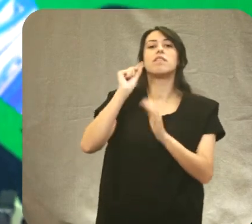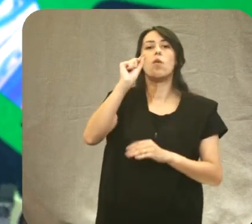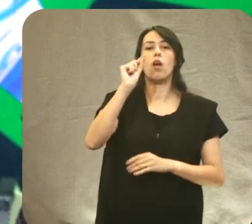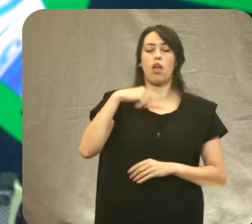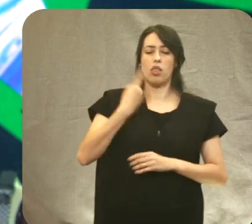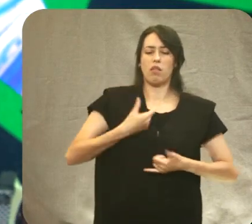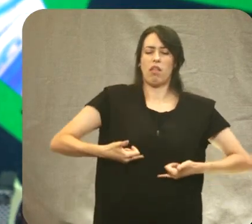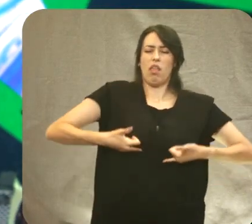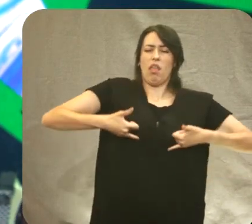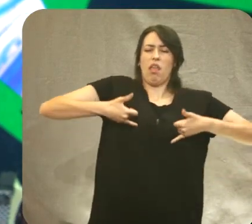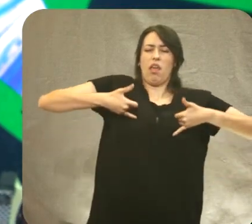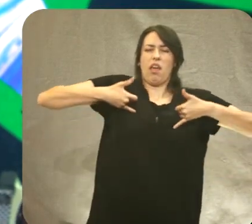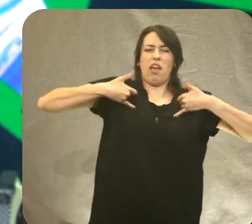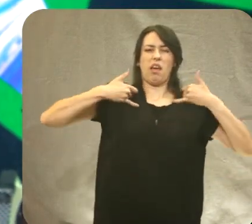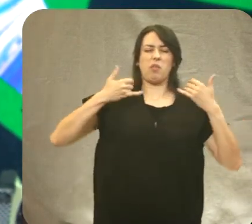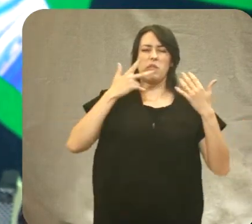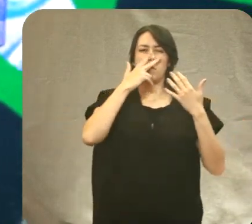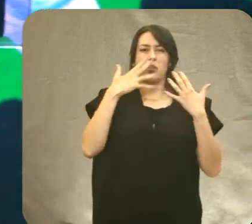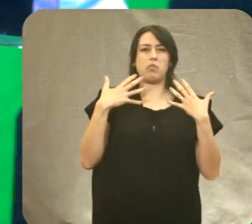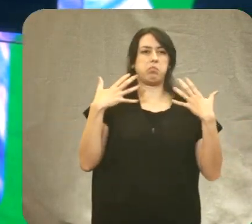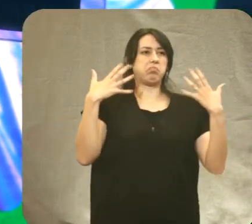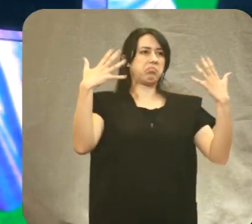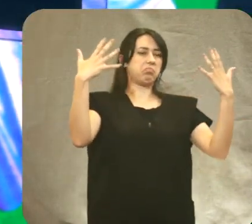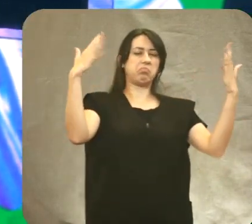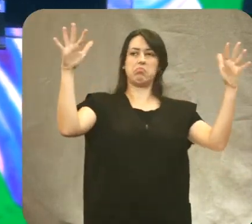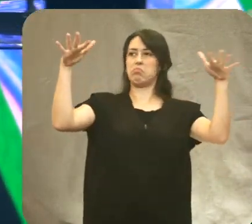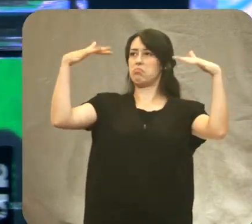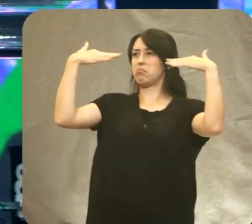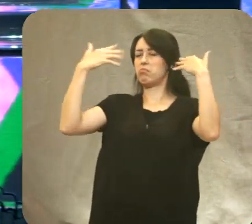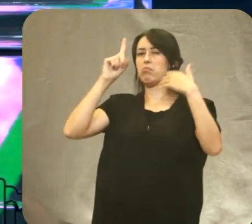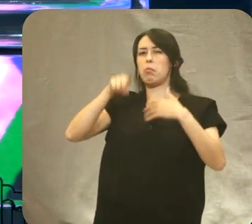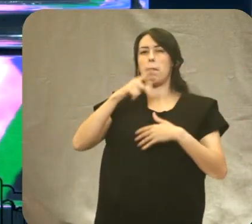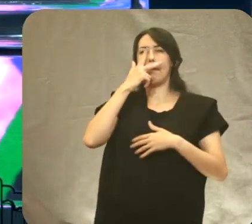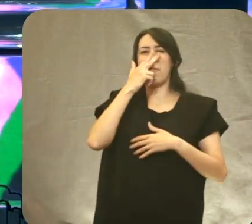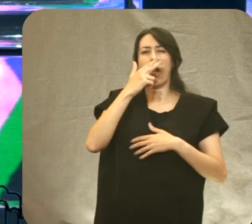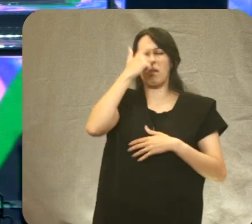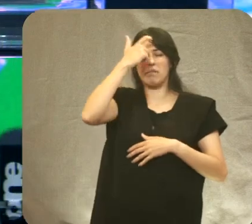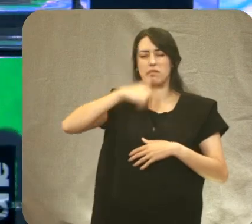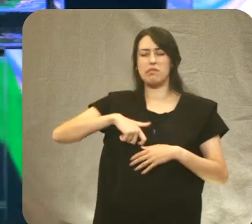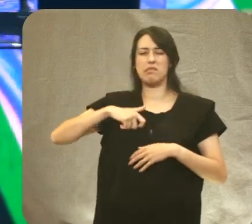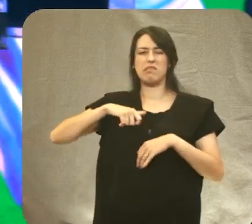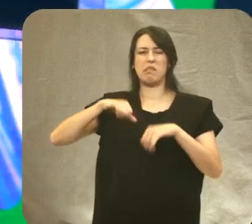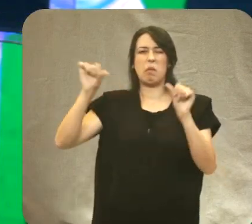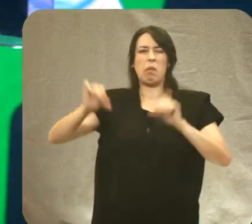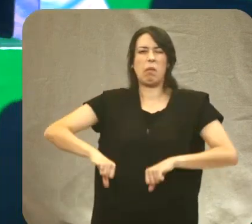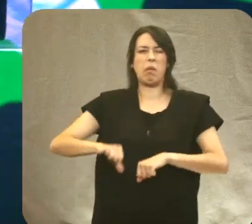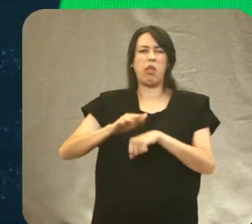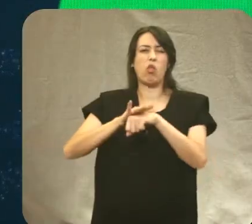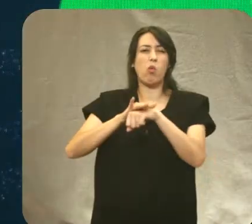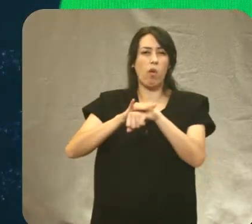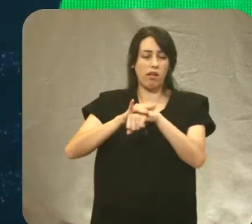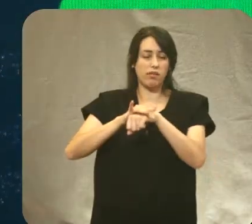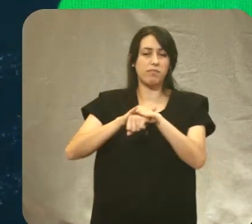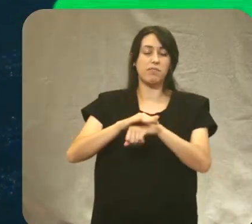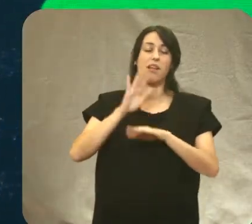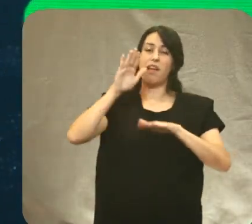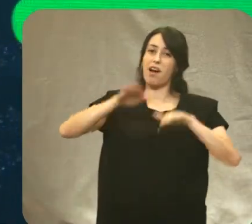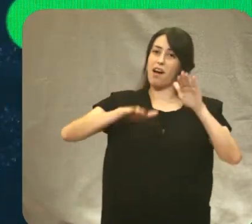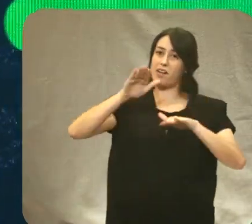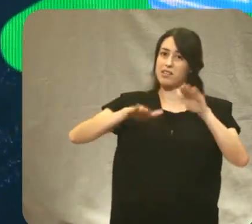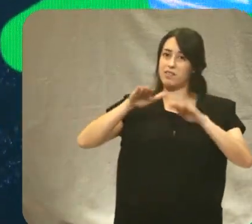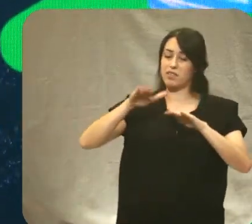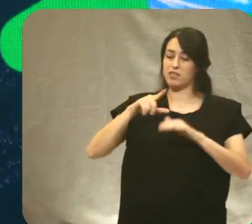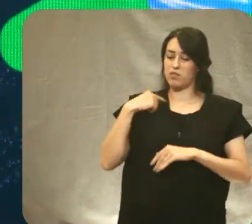inflamado, inchado, entendido como órgão doente. Sabe, muitas vezes a unidade não acontece porque